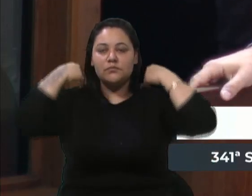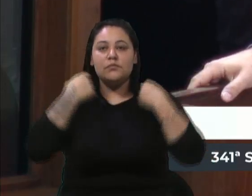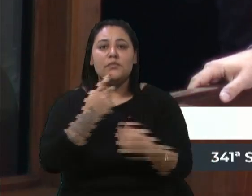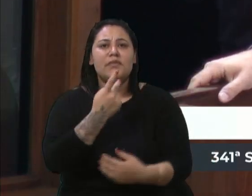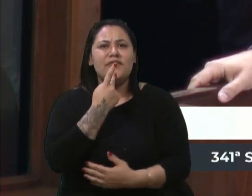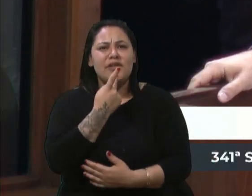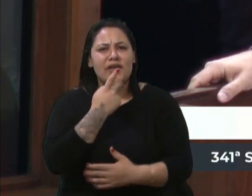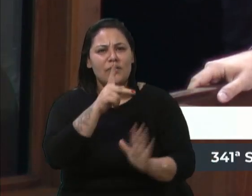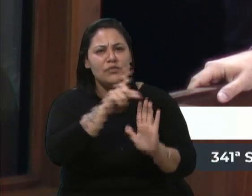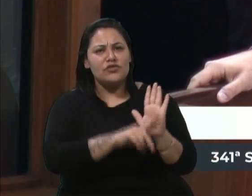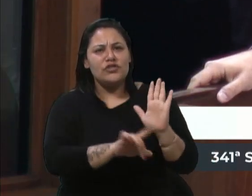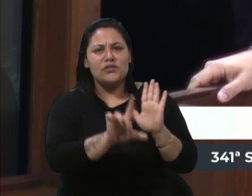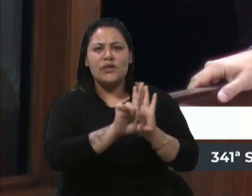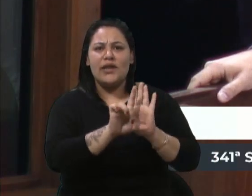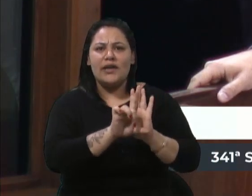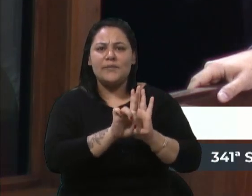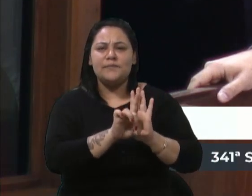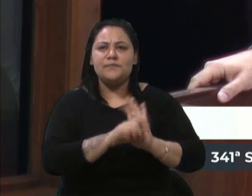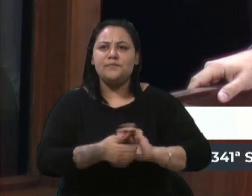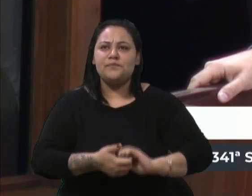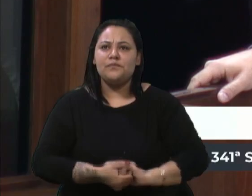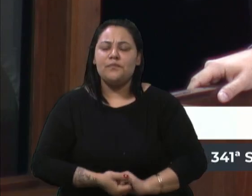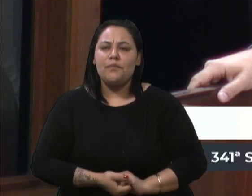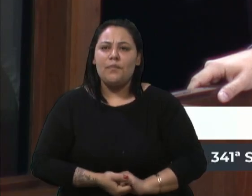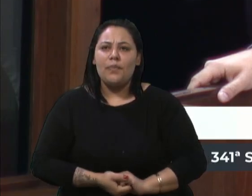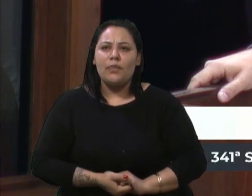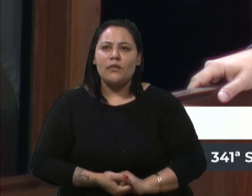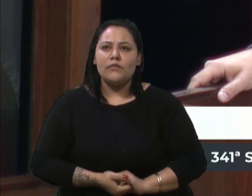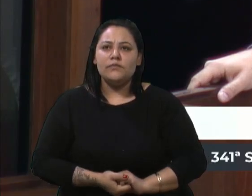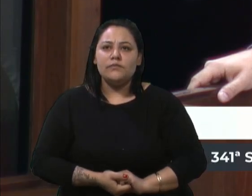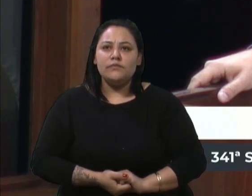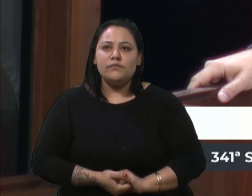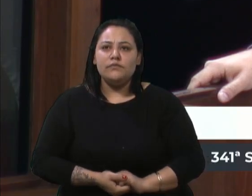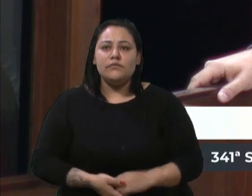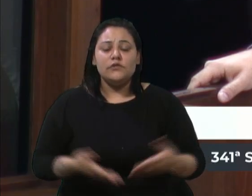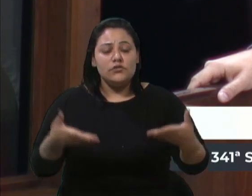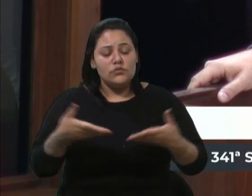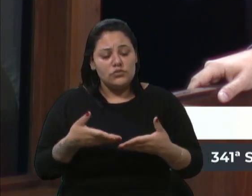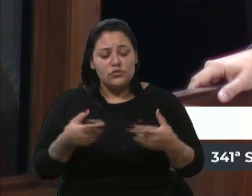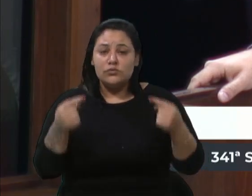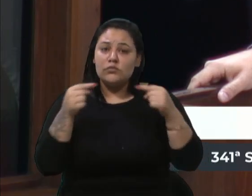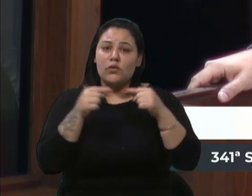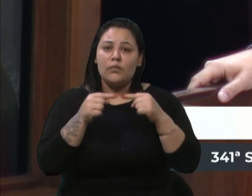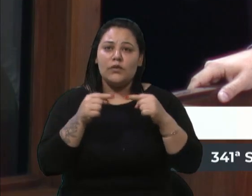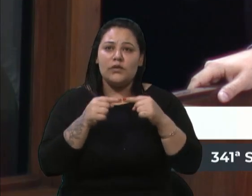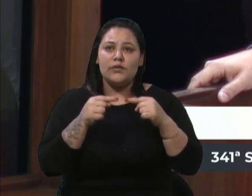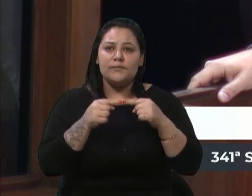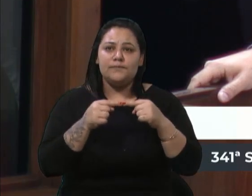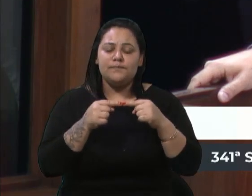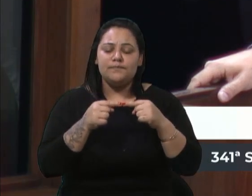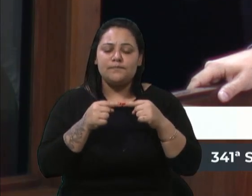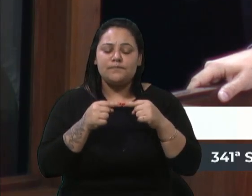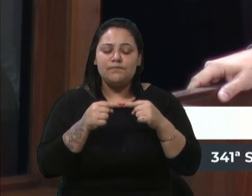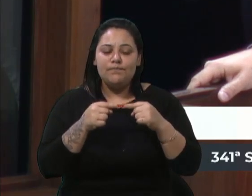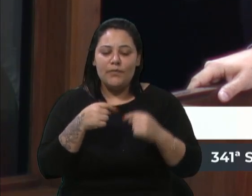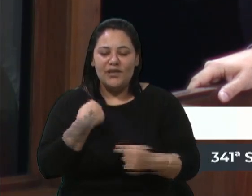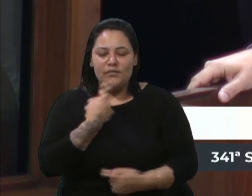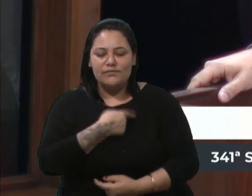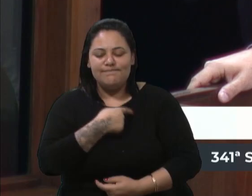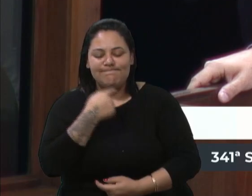lei que vem ao encontro de nós